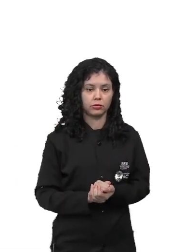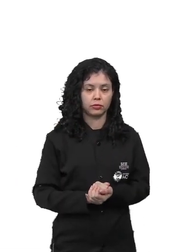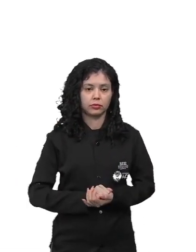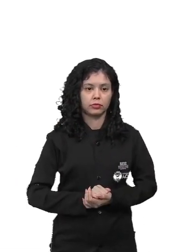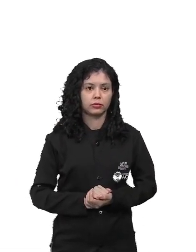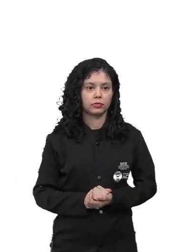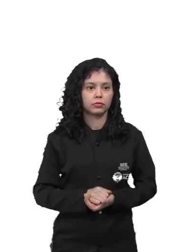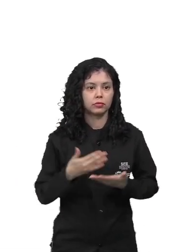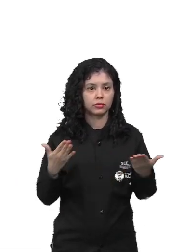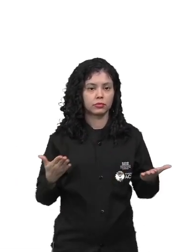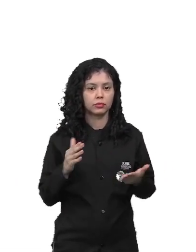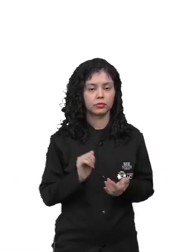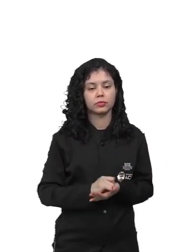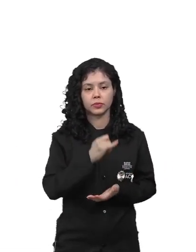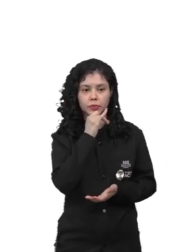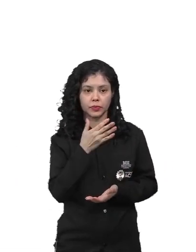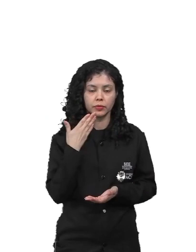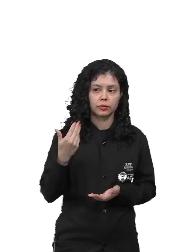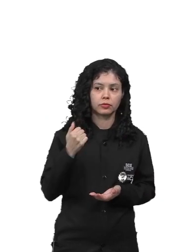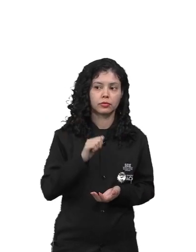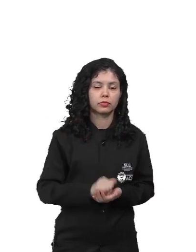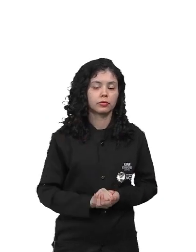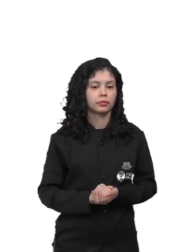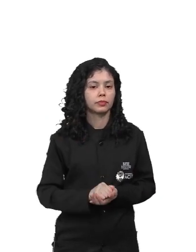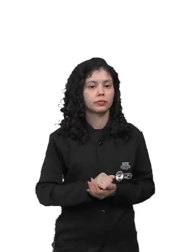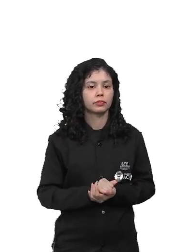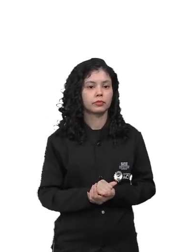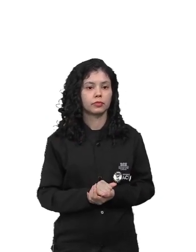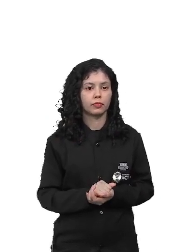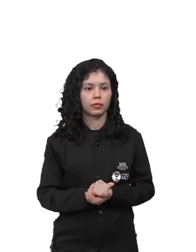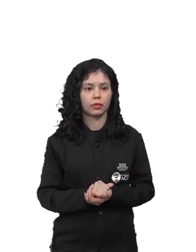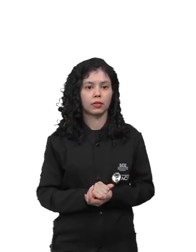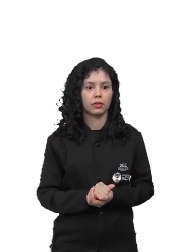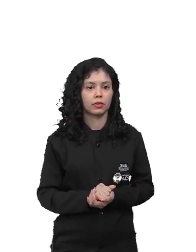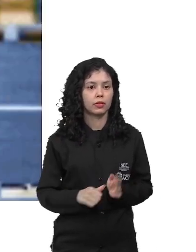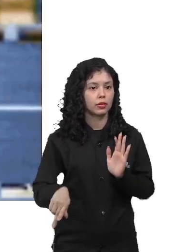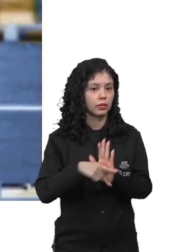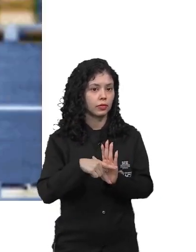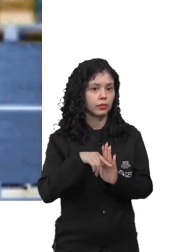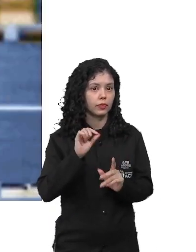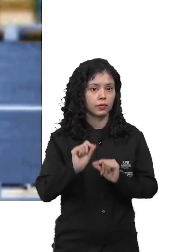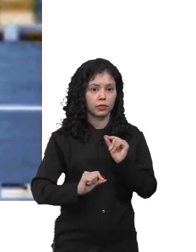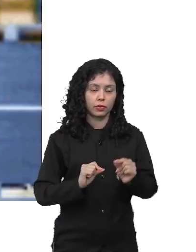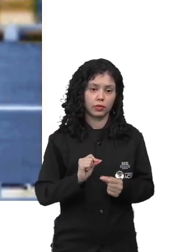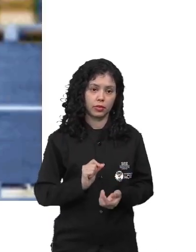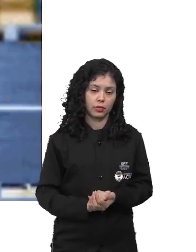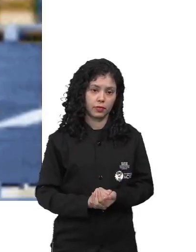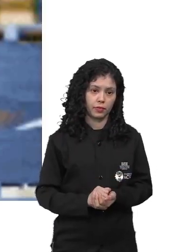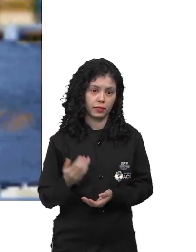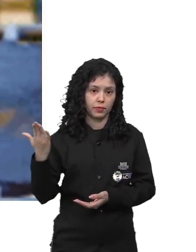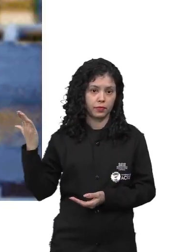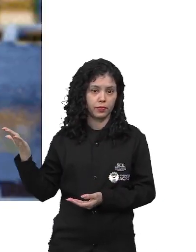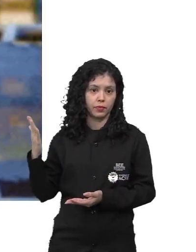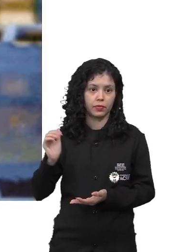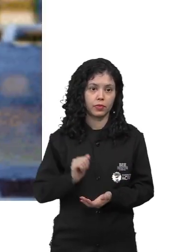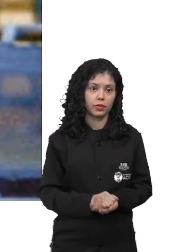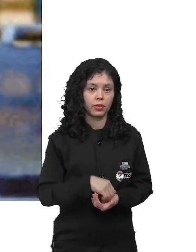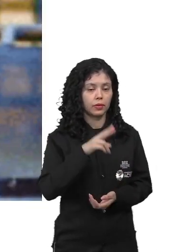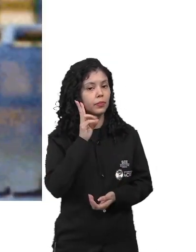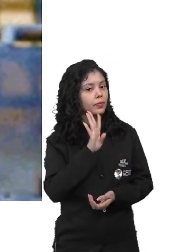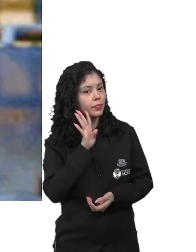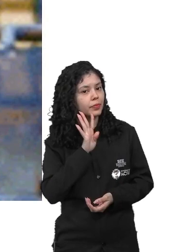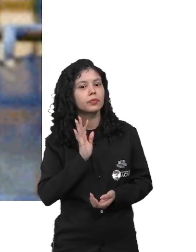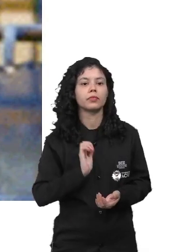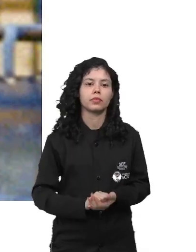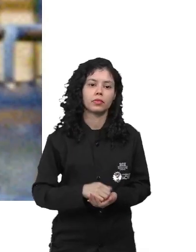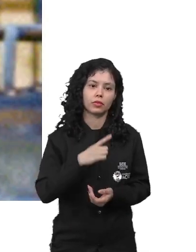inércia. Então, para exemplificar melhor ainda essa propriedade, eu coloquei aqui esse GIF, ó, que legal. Então, aqui a